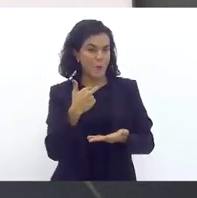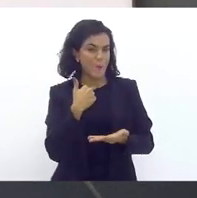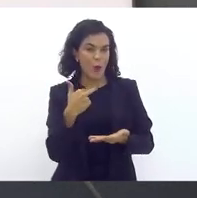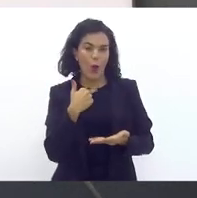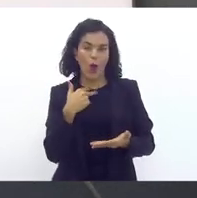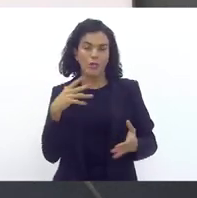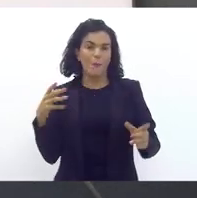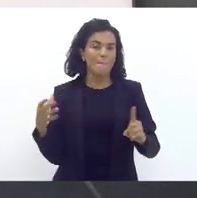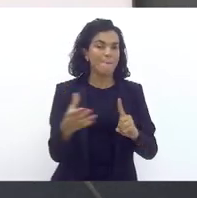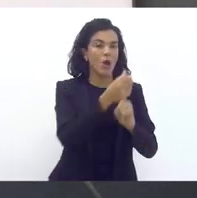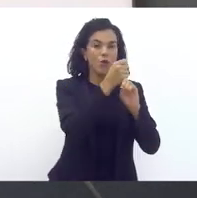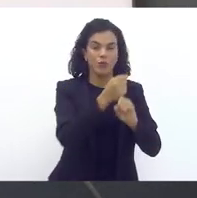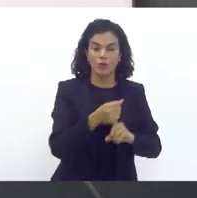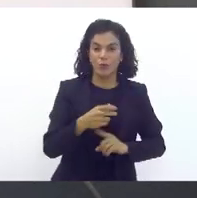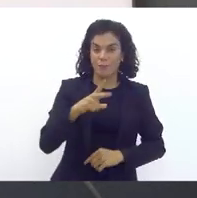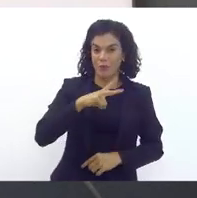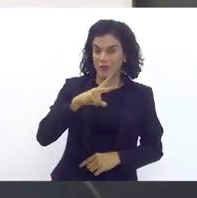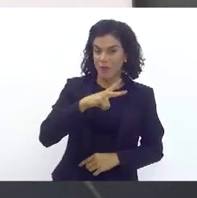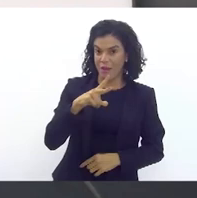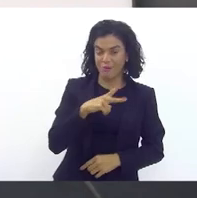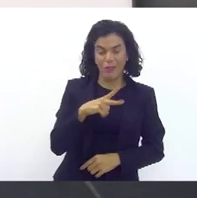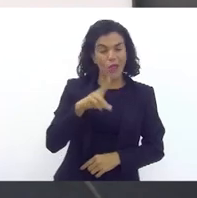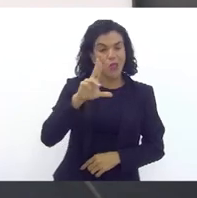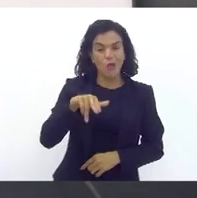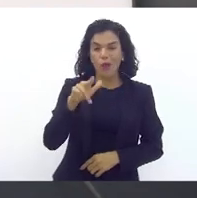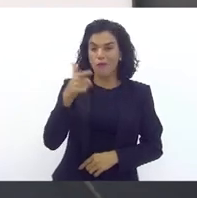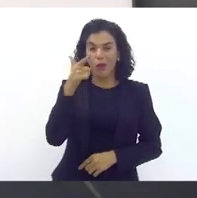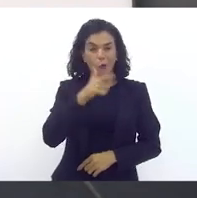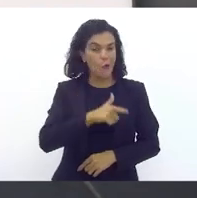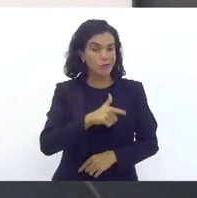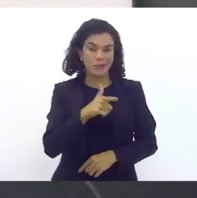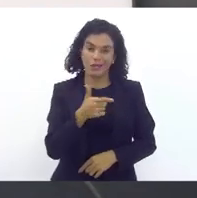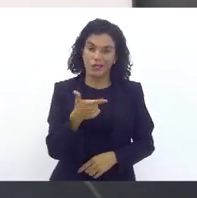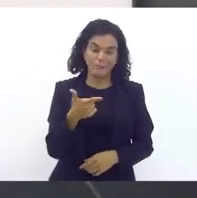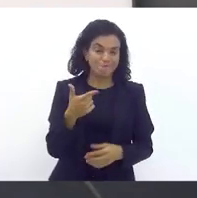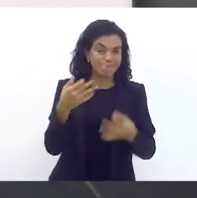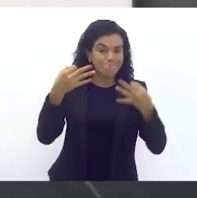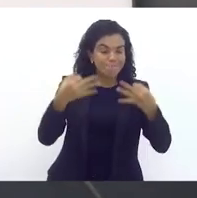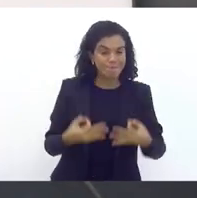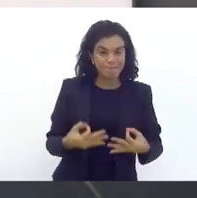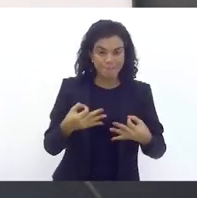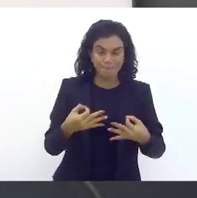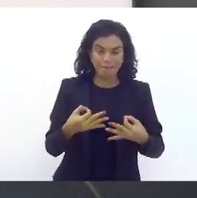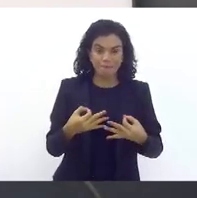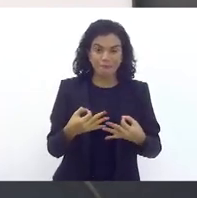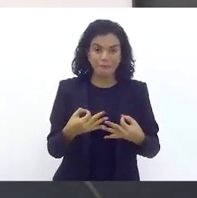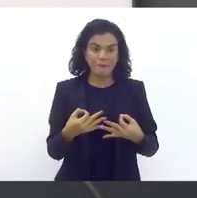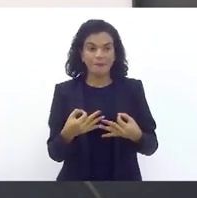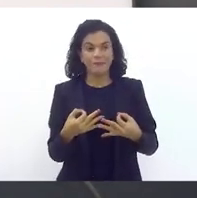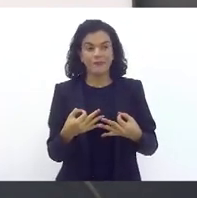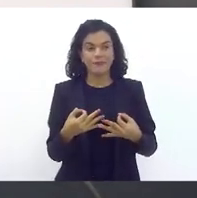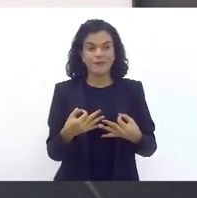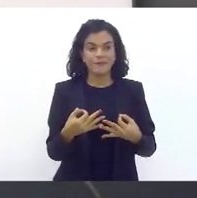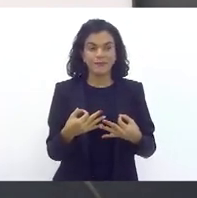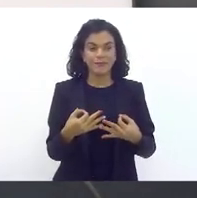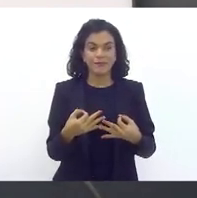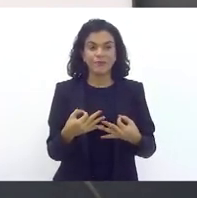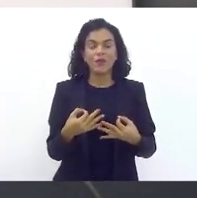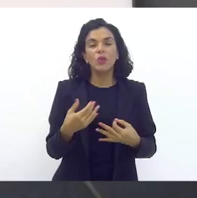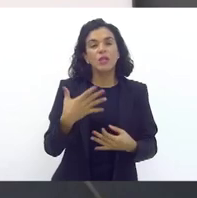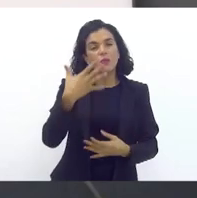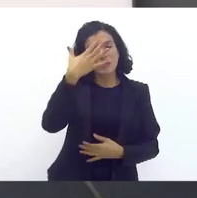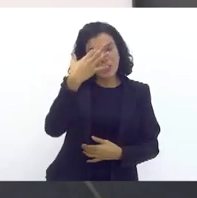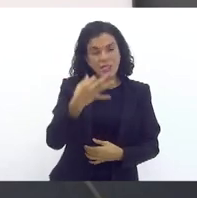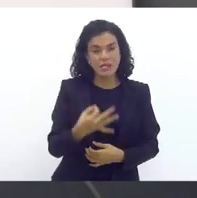privado totalmente, porque senão a conta nunca vai se fechar, sempre será maior. E aqui eu tenho